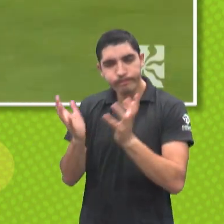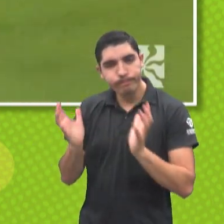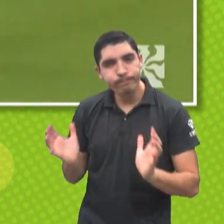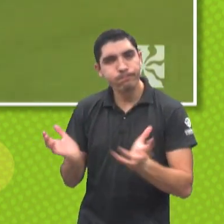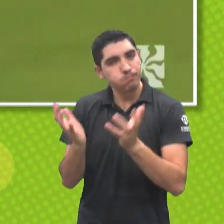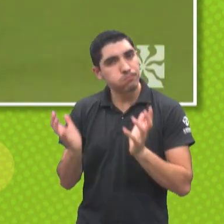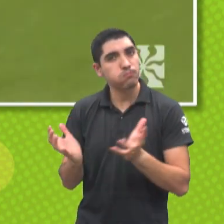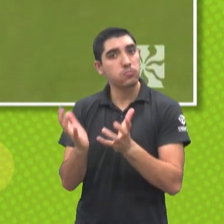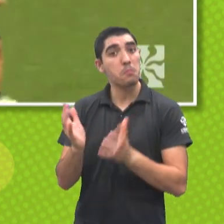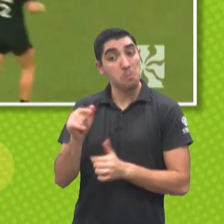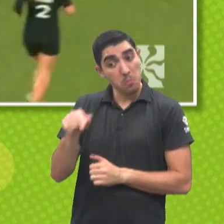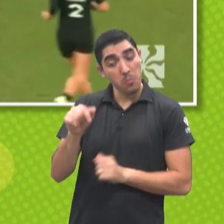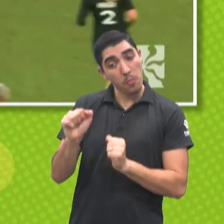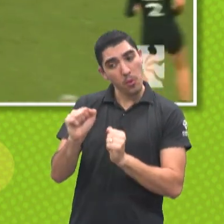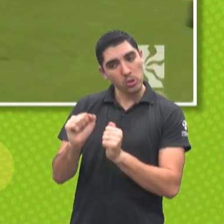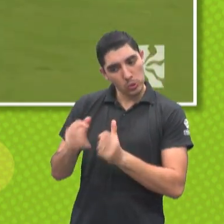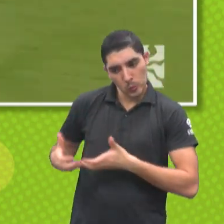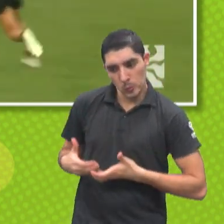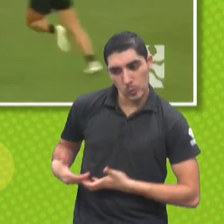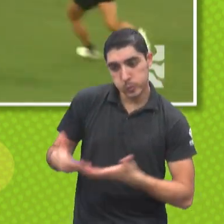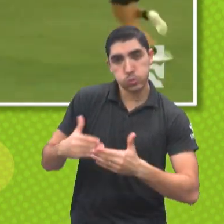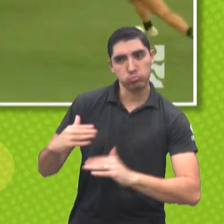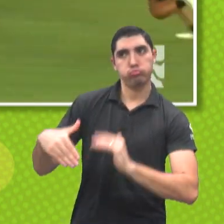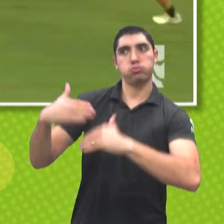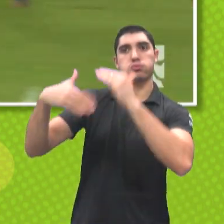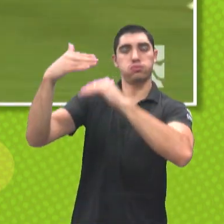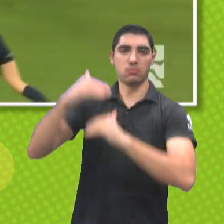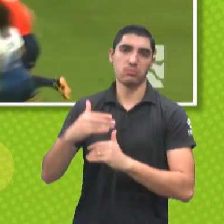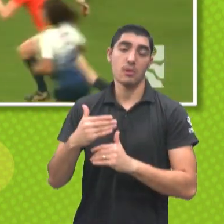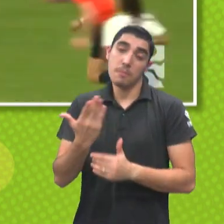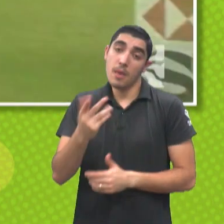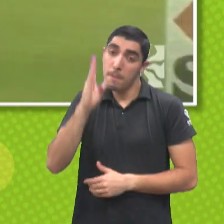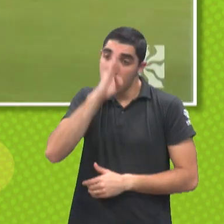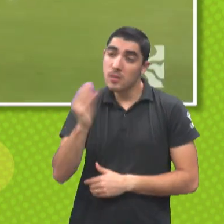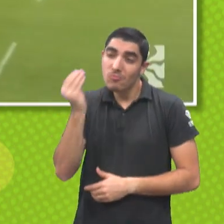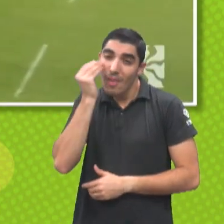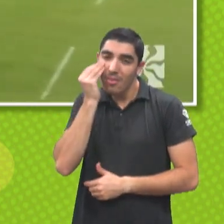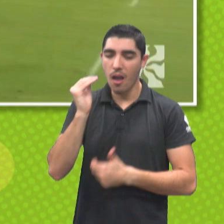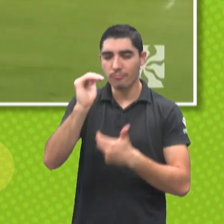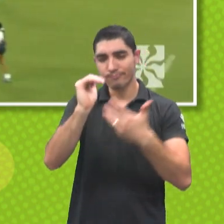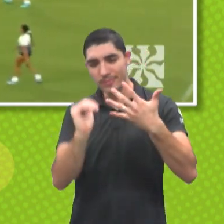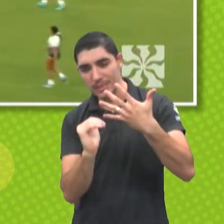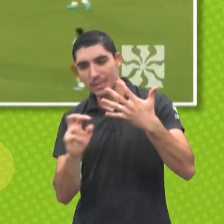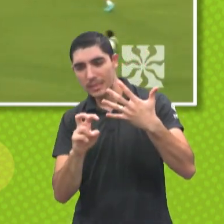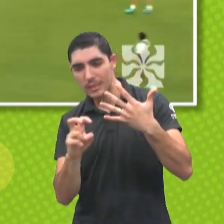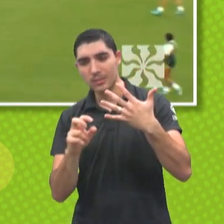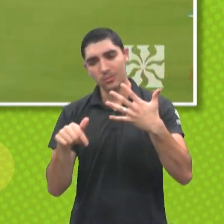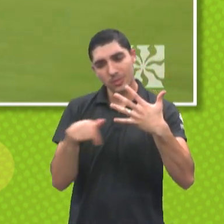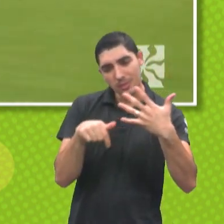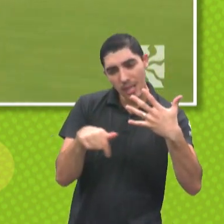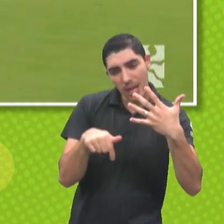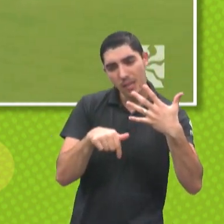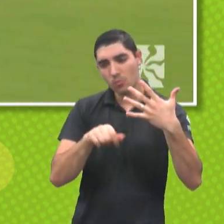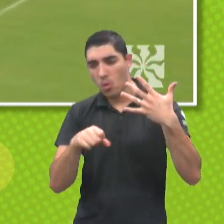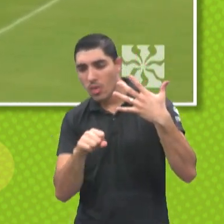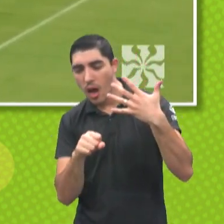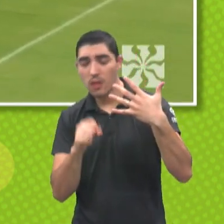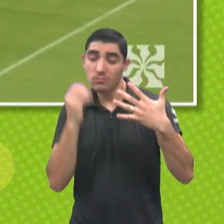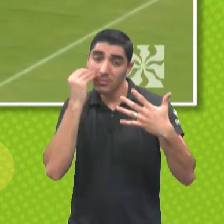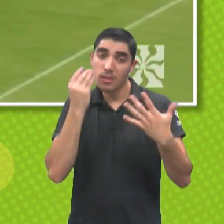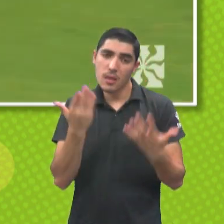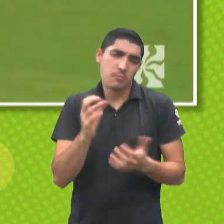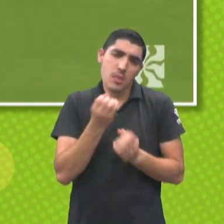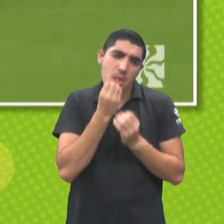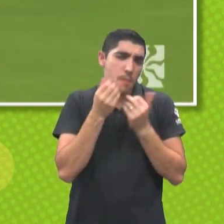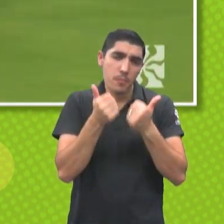crescer. Então, pro Brasil, por enquanto, é isso. É brigar pelo 5º, brigar pelo 7º lugar, e é isso. Porque a